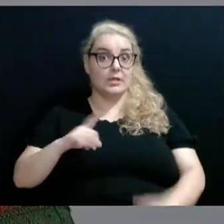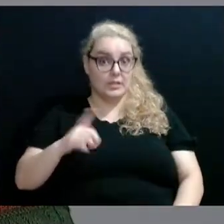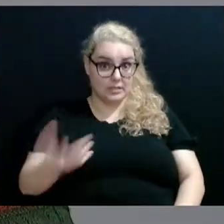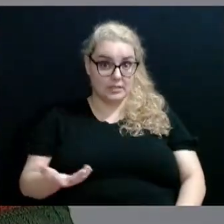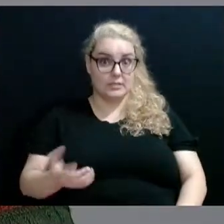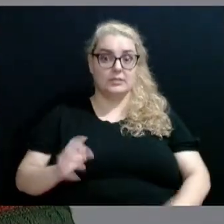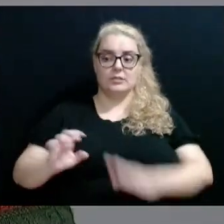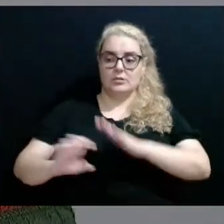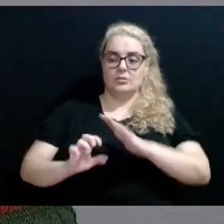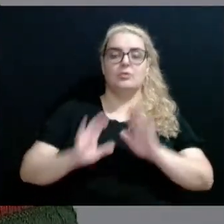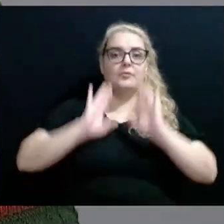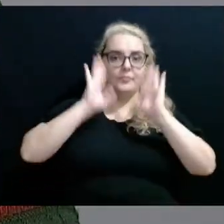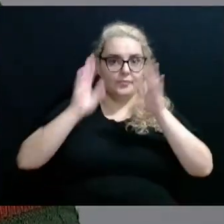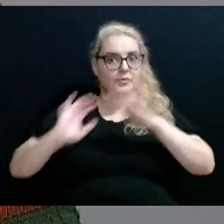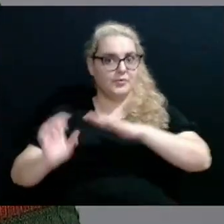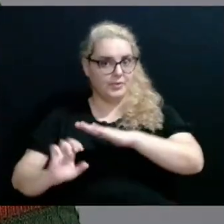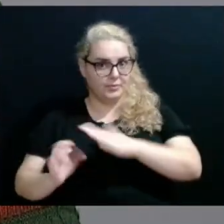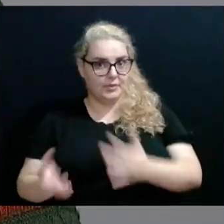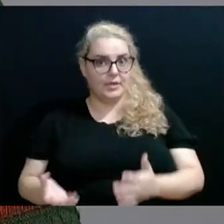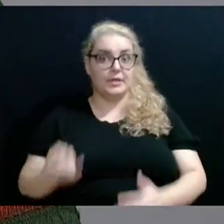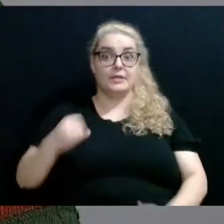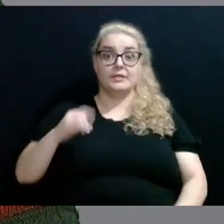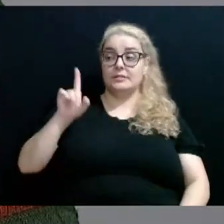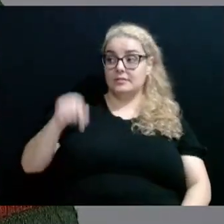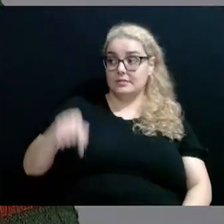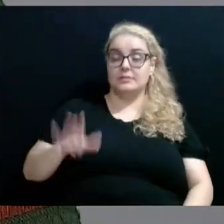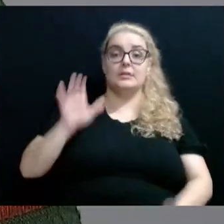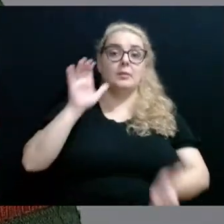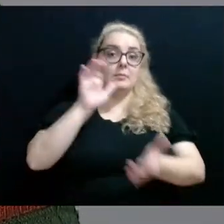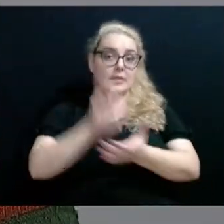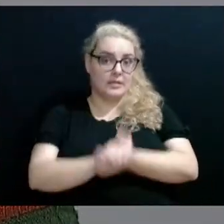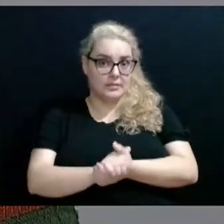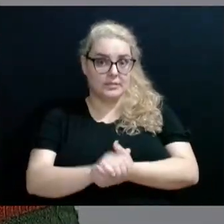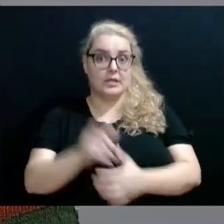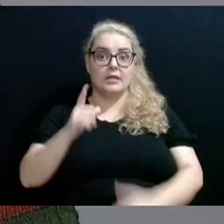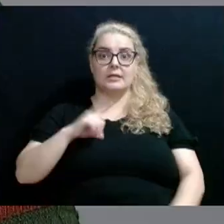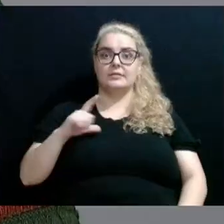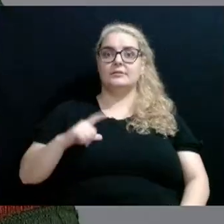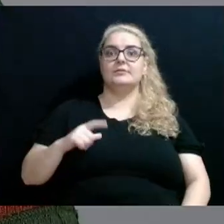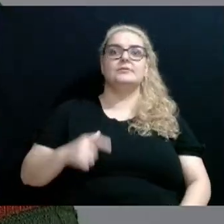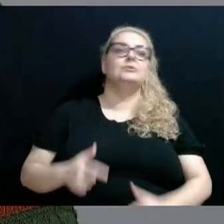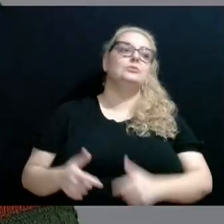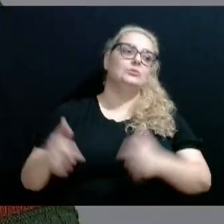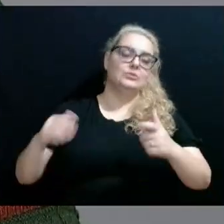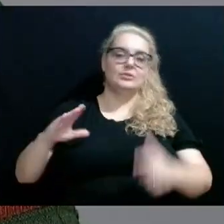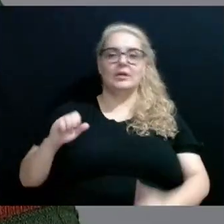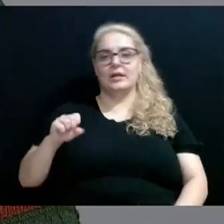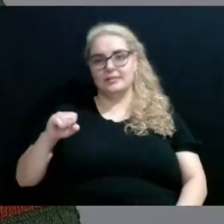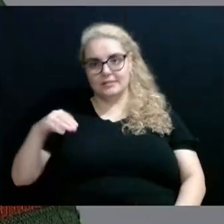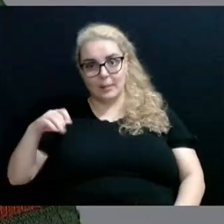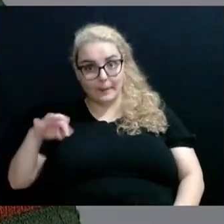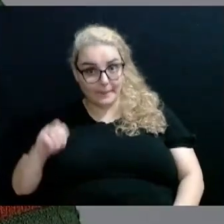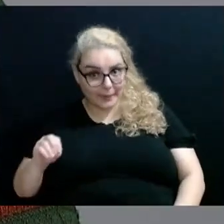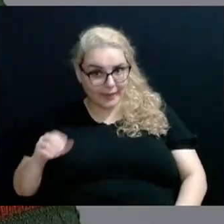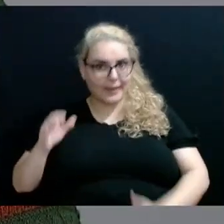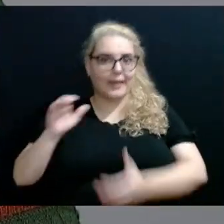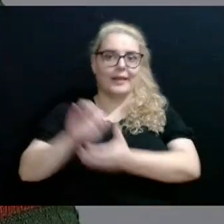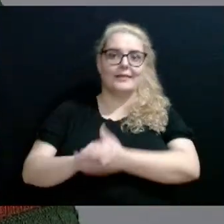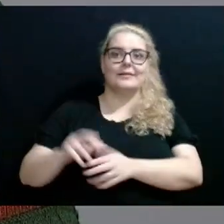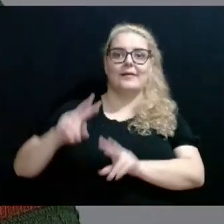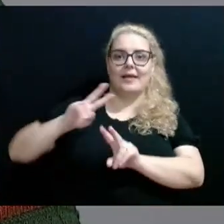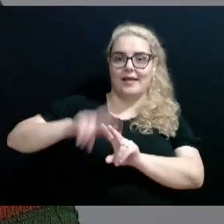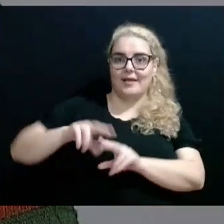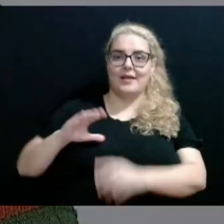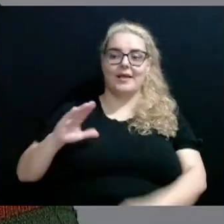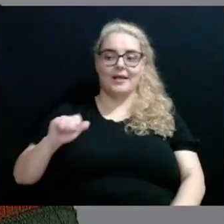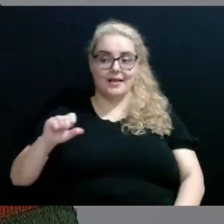vou focar em empresas. Se é para casamentos, a gente tem um nicho bem grande aí de casamentos, então a gente pode colocar as hashtags, né,